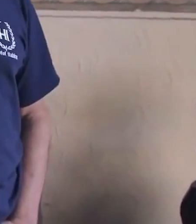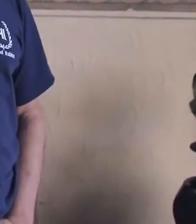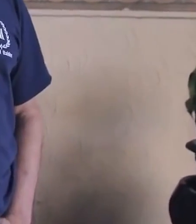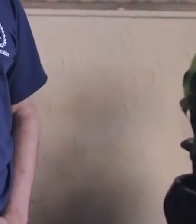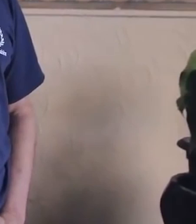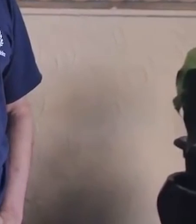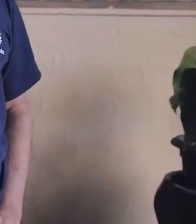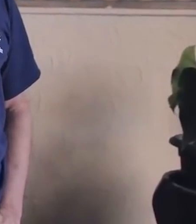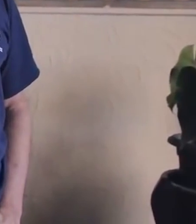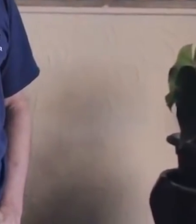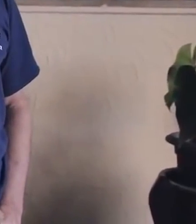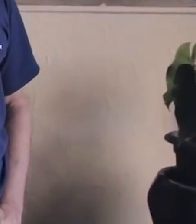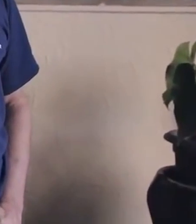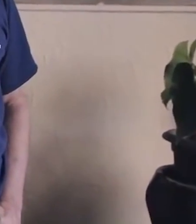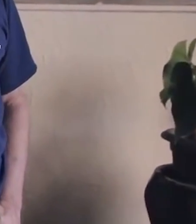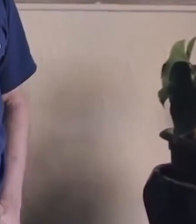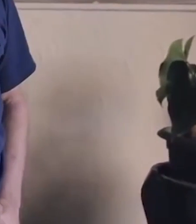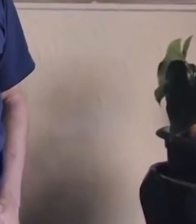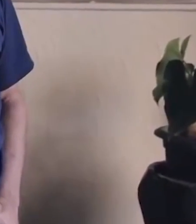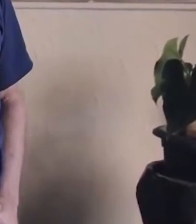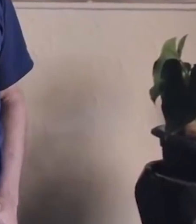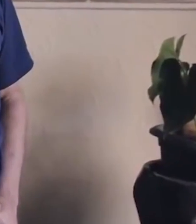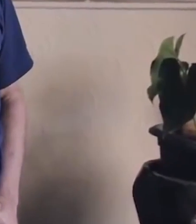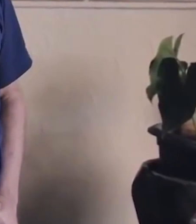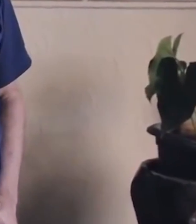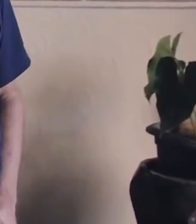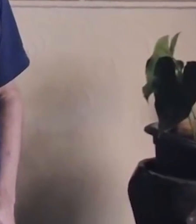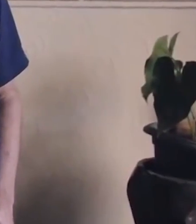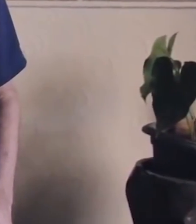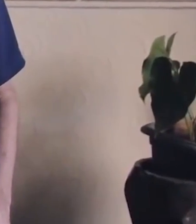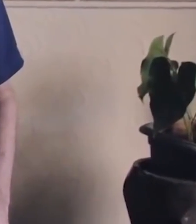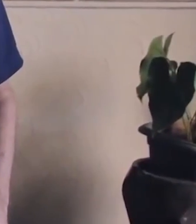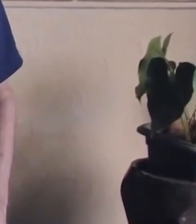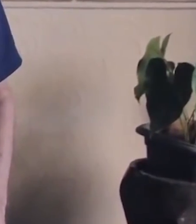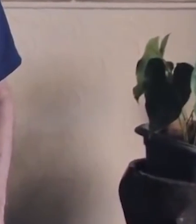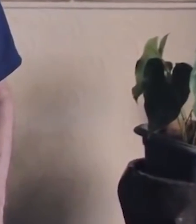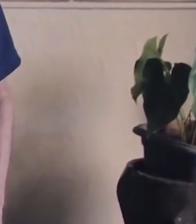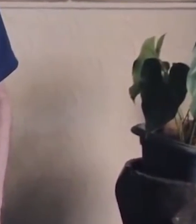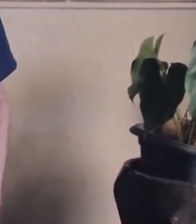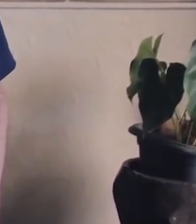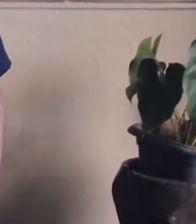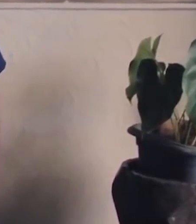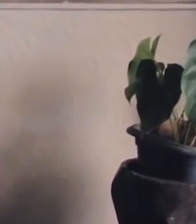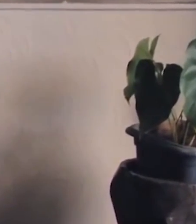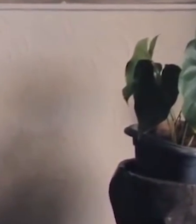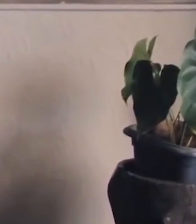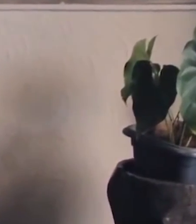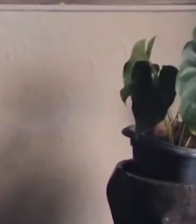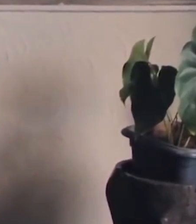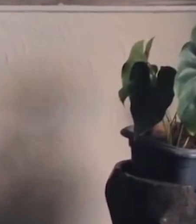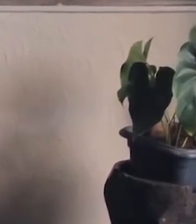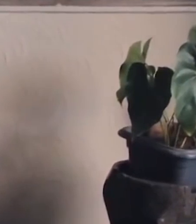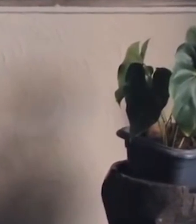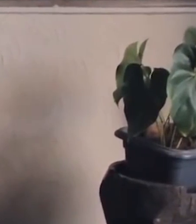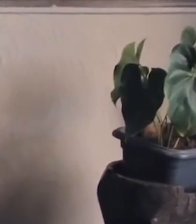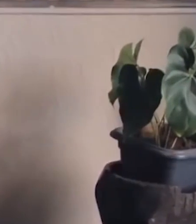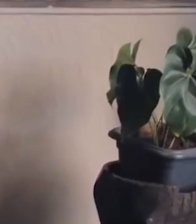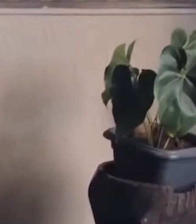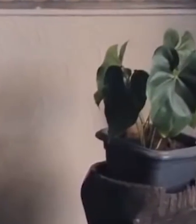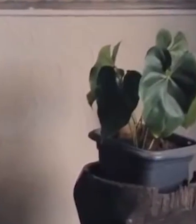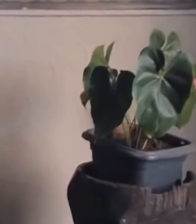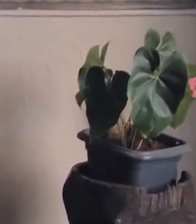tinha um temperamento muito forte, brigador, mulherengo. E aconteceu um fato muito